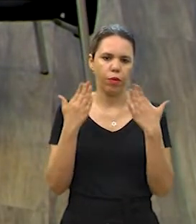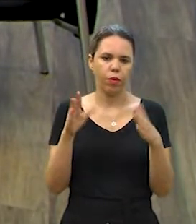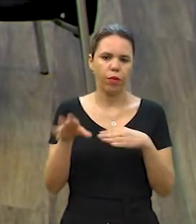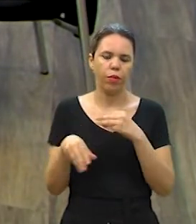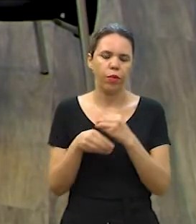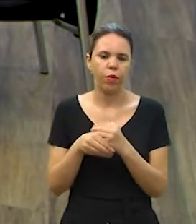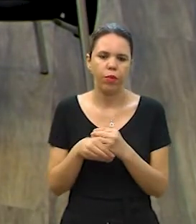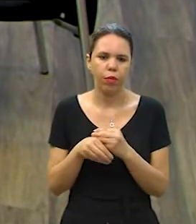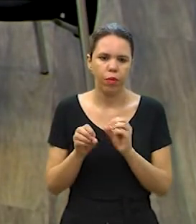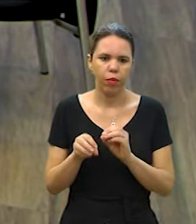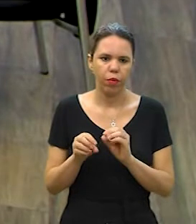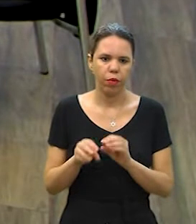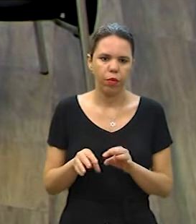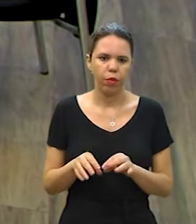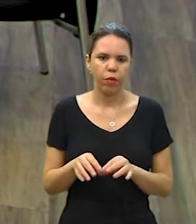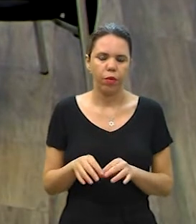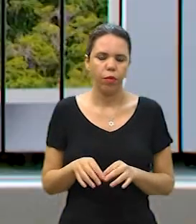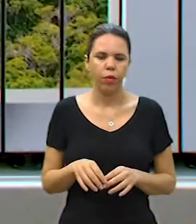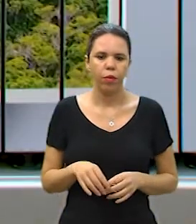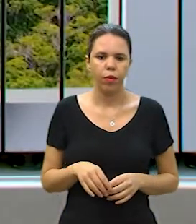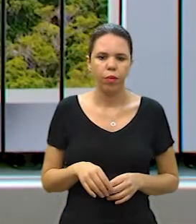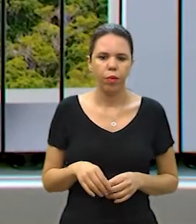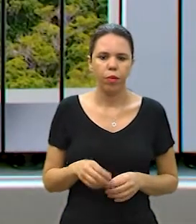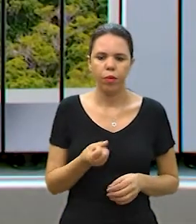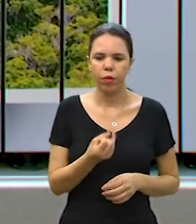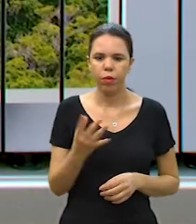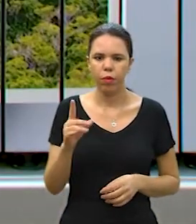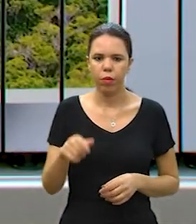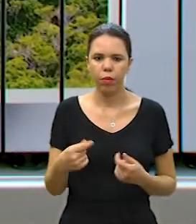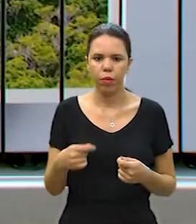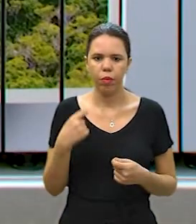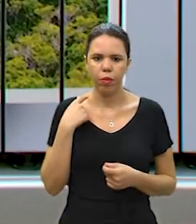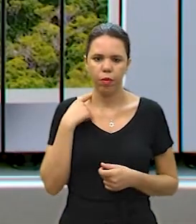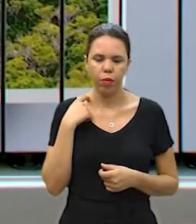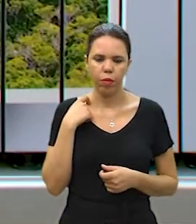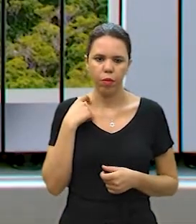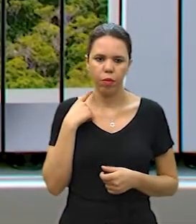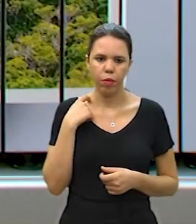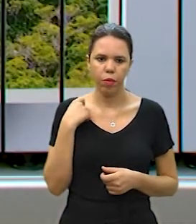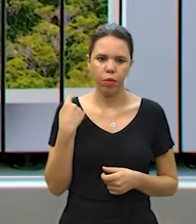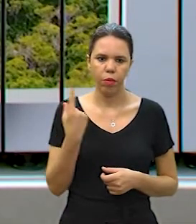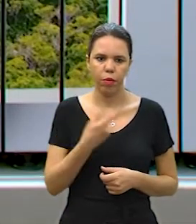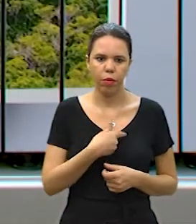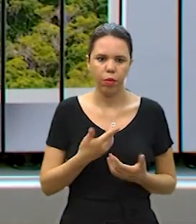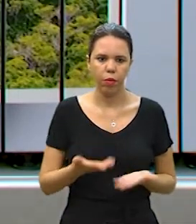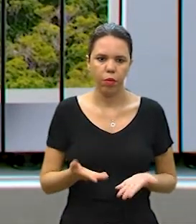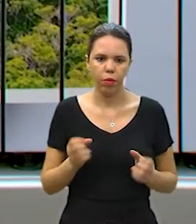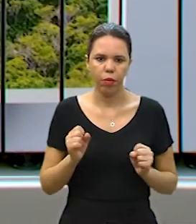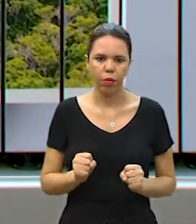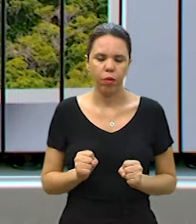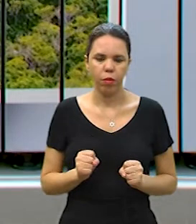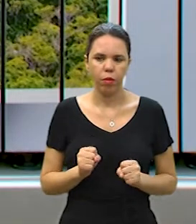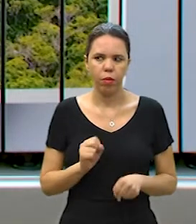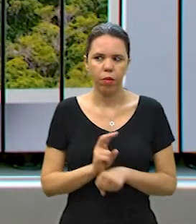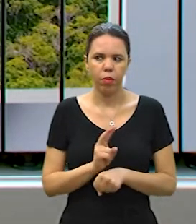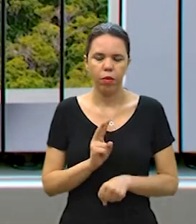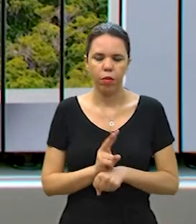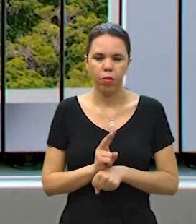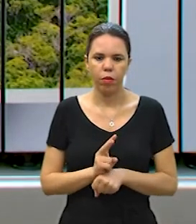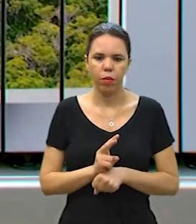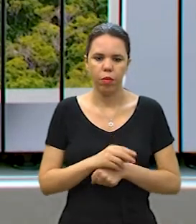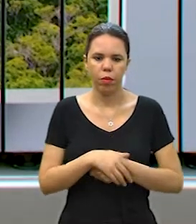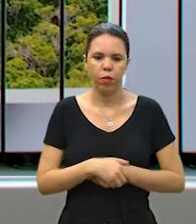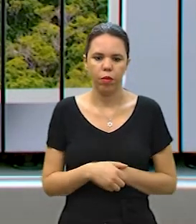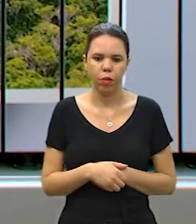na educação, boa parte dela é necessário que nós possamos preservar no campo